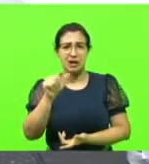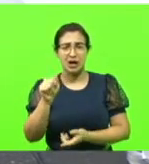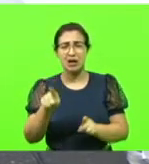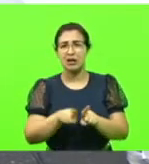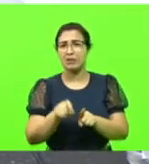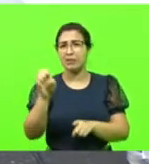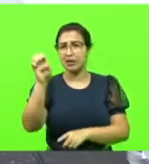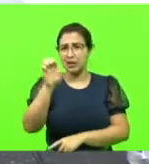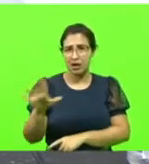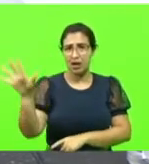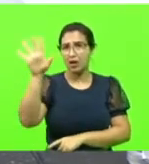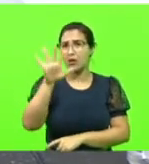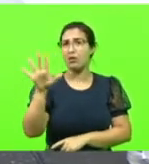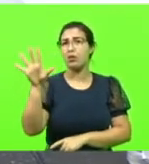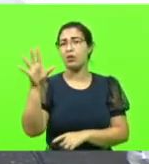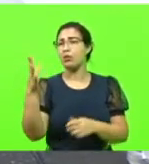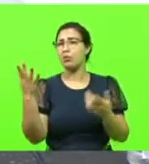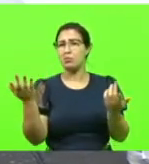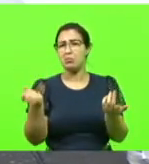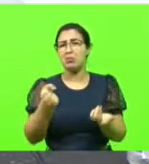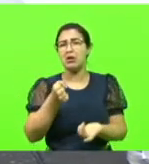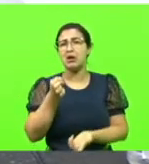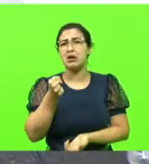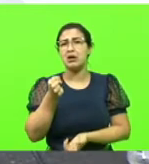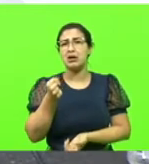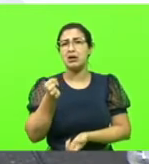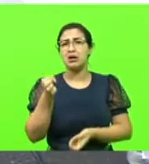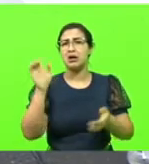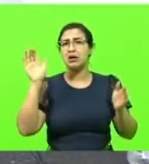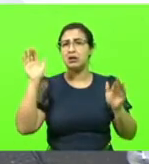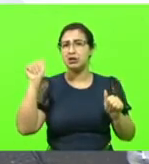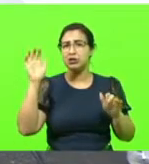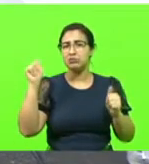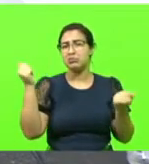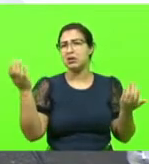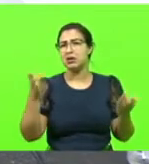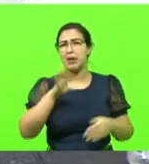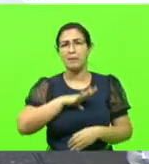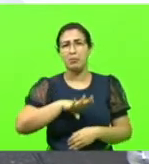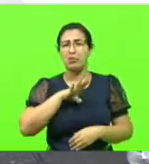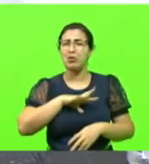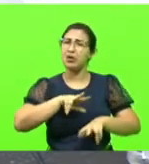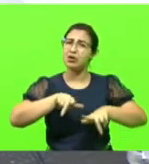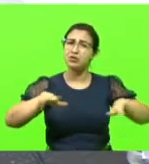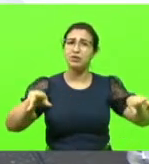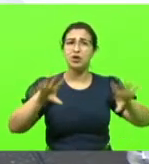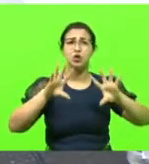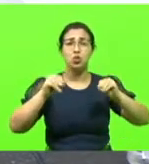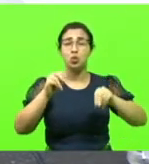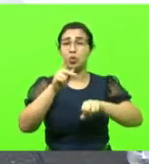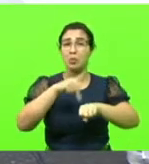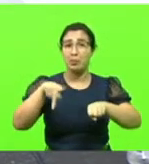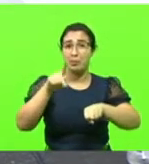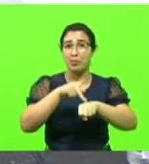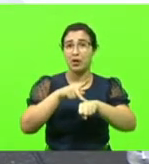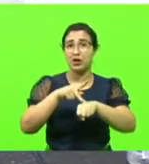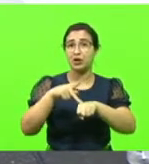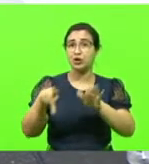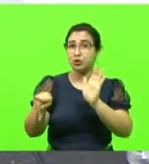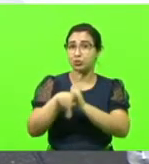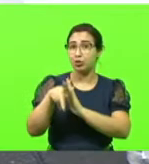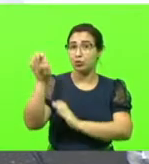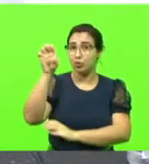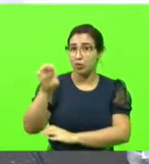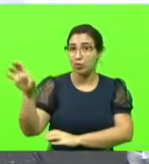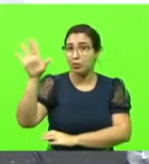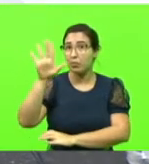como produz a Espanha, como produz Portugal, enfim, aonde você for, em países da Europa que você tem